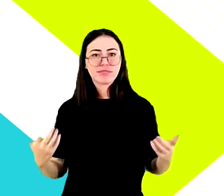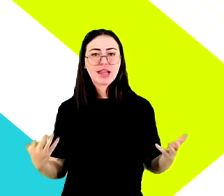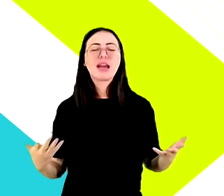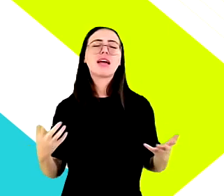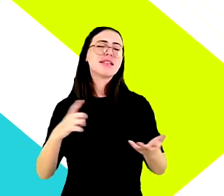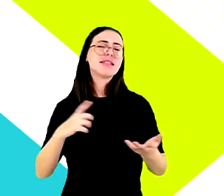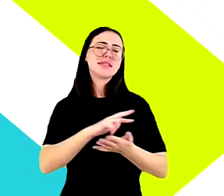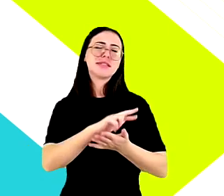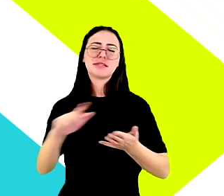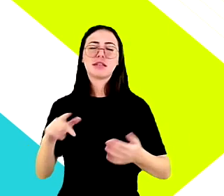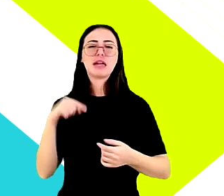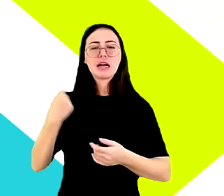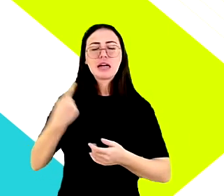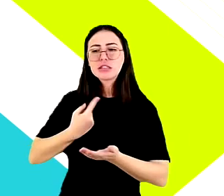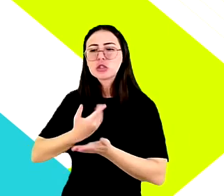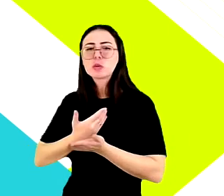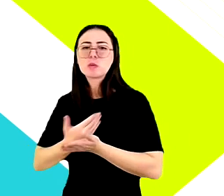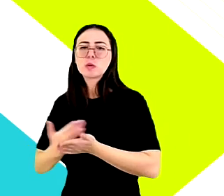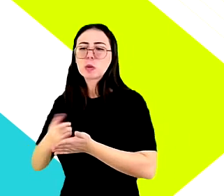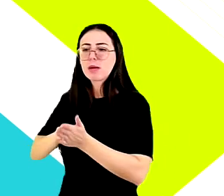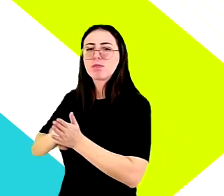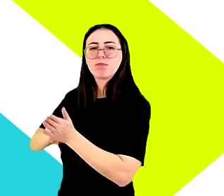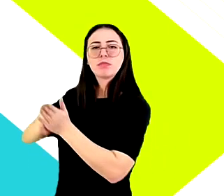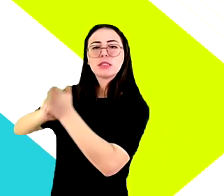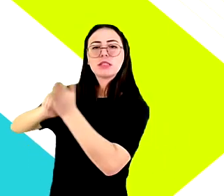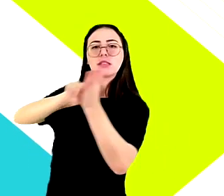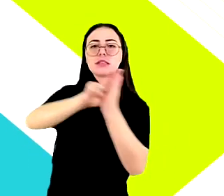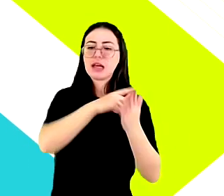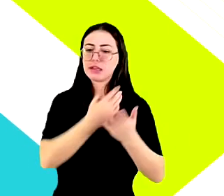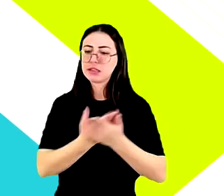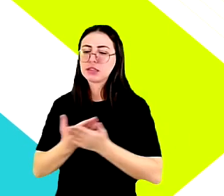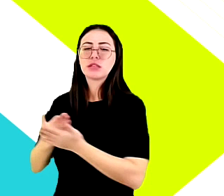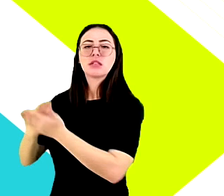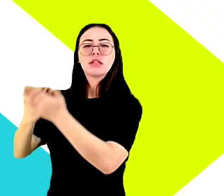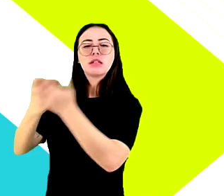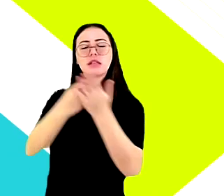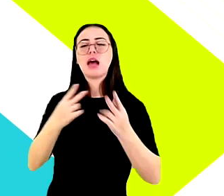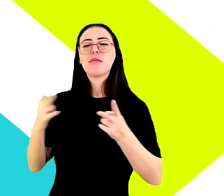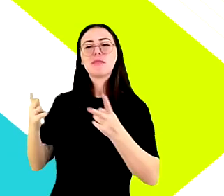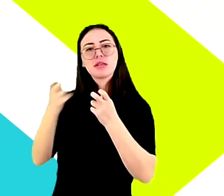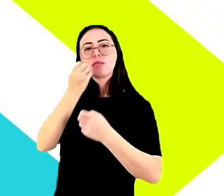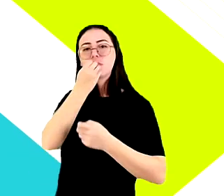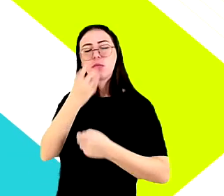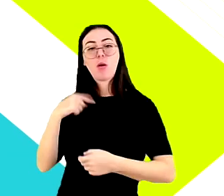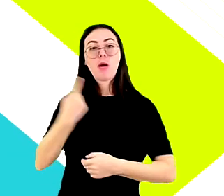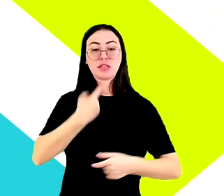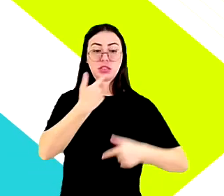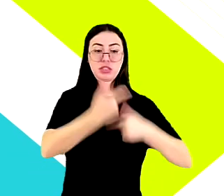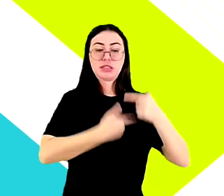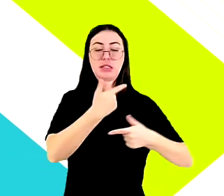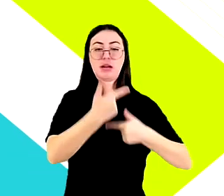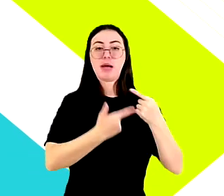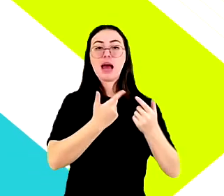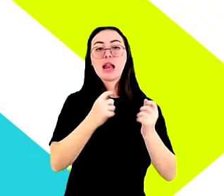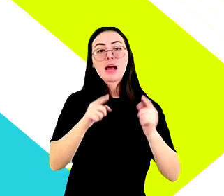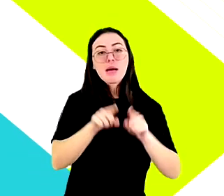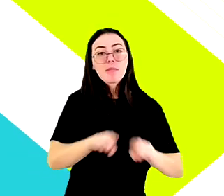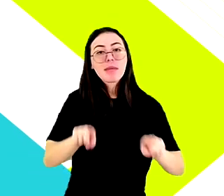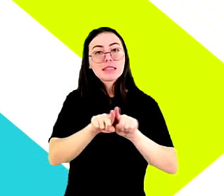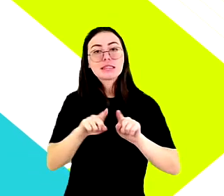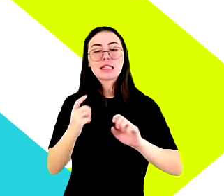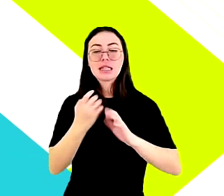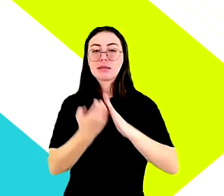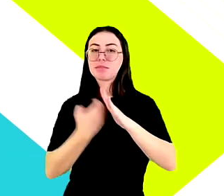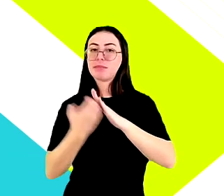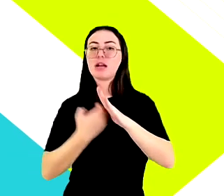um problema importante de pessoas e a gente trabalhar junto com as empresas para a melhor saúde dos funcionários e dos funcionários, e foi desenvolvendo